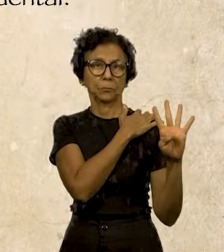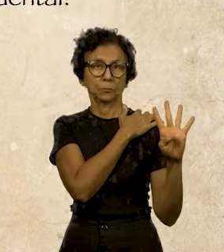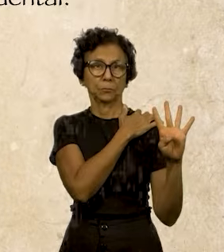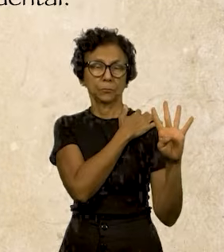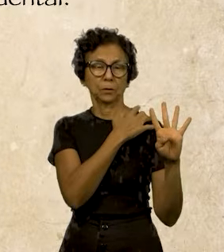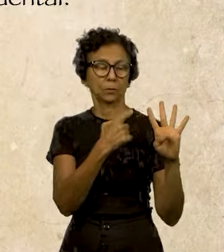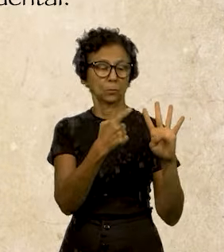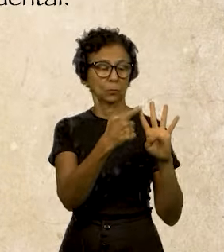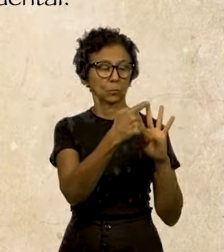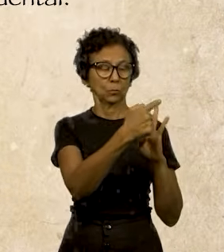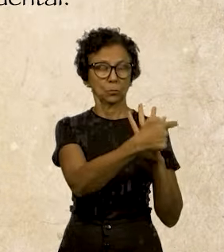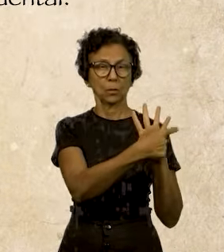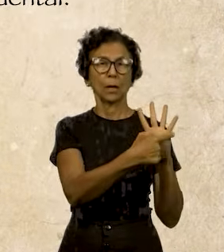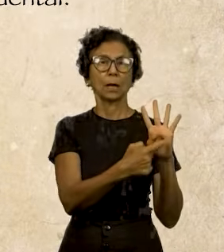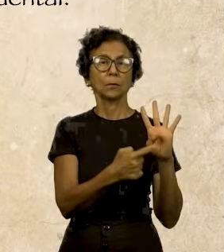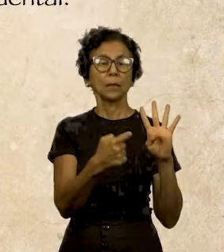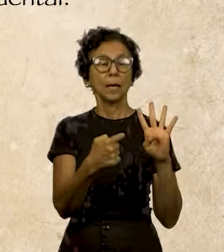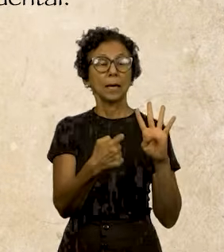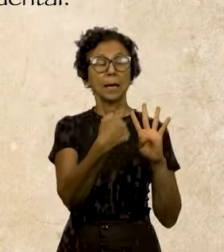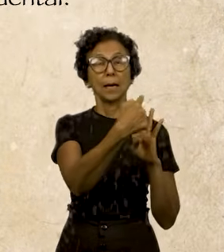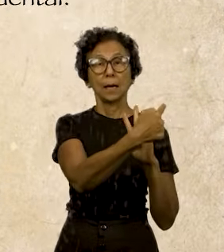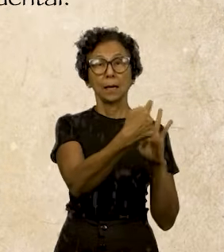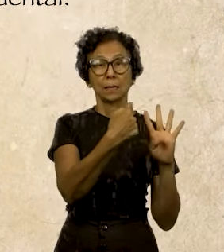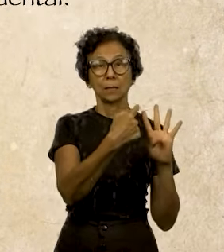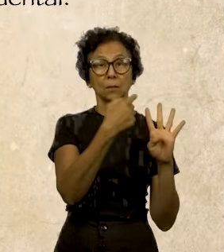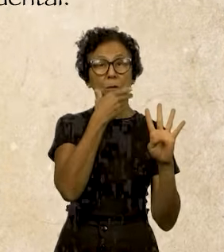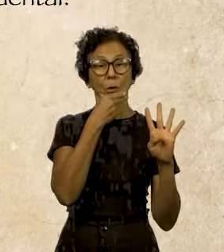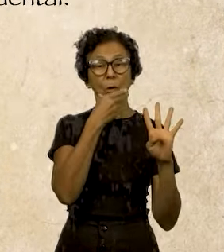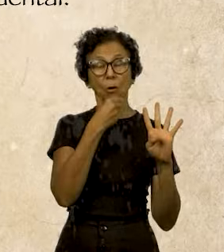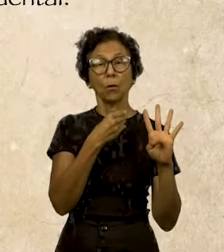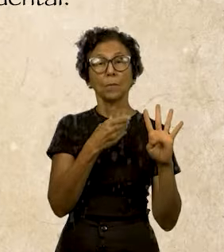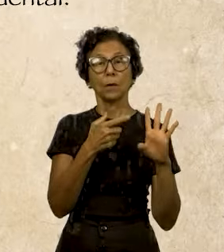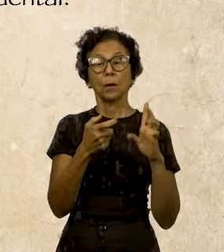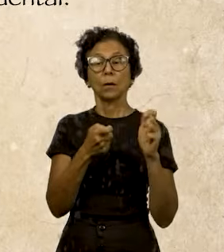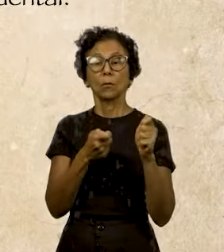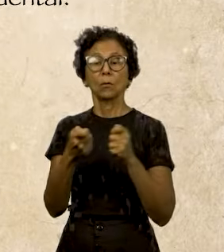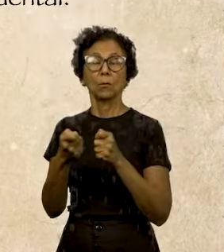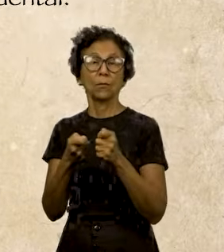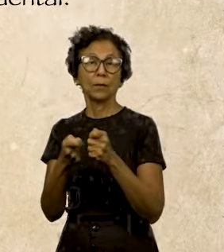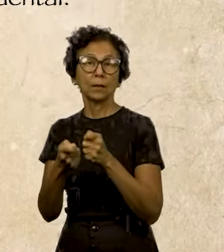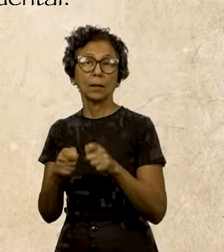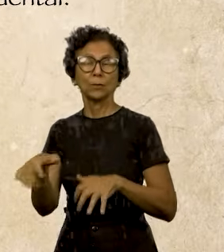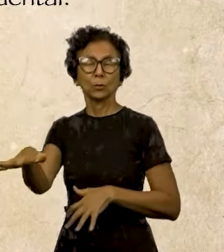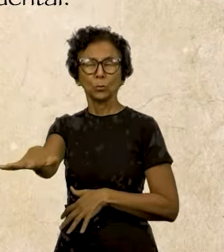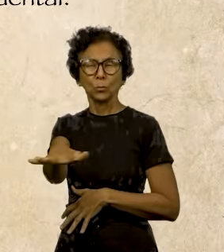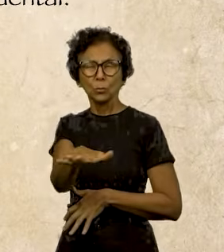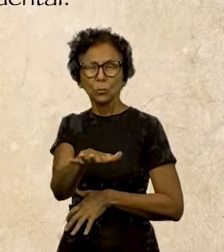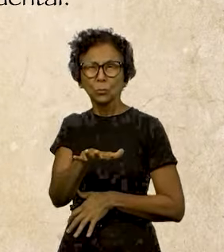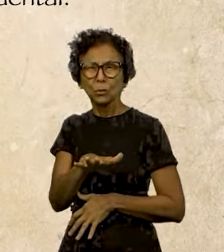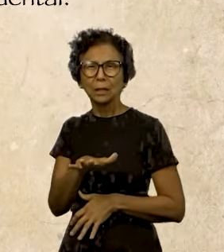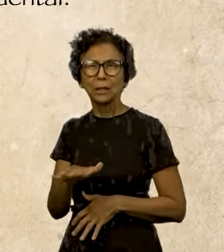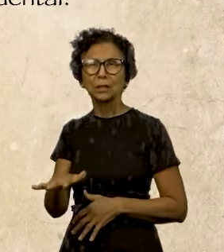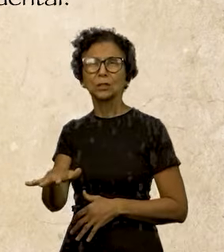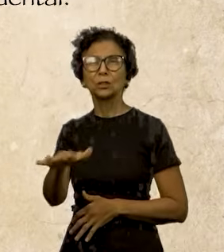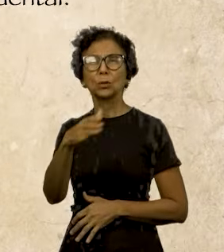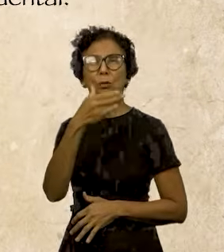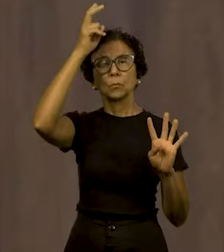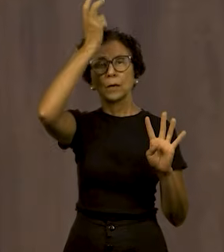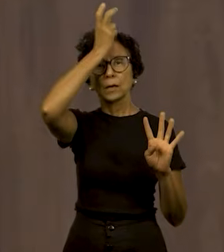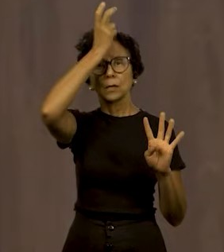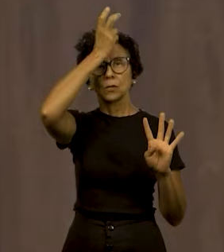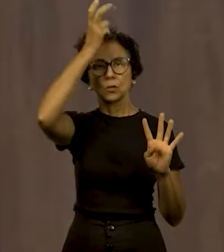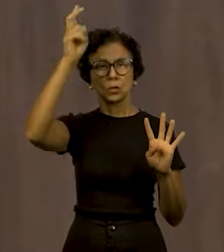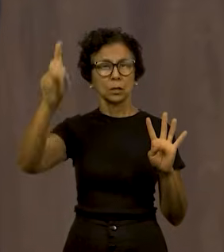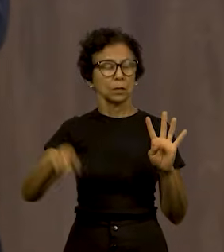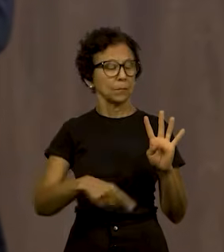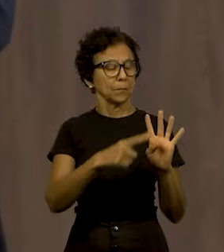eles foram 4 generais, o Ptolomeu, que ficou mais com essa parte do Egito, depois teve o Seleu, que ficou